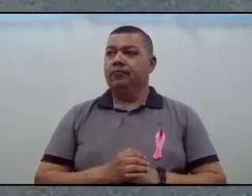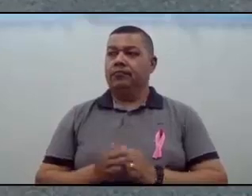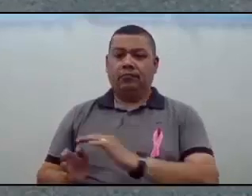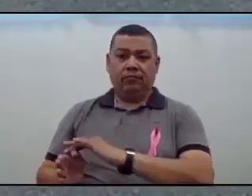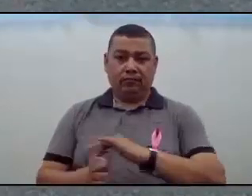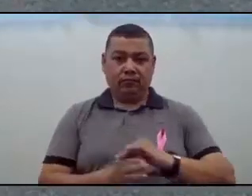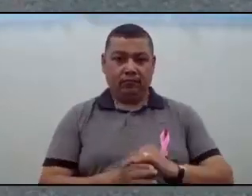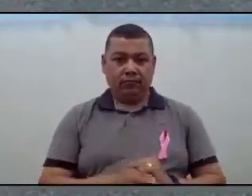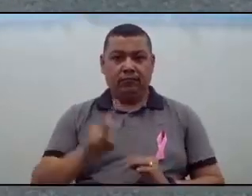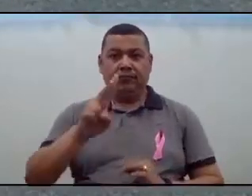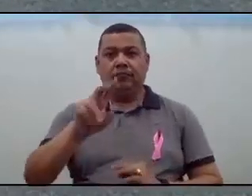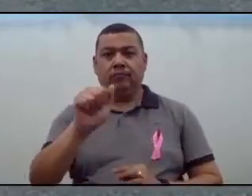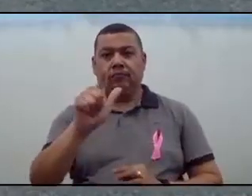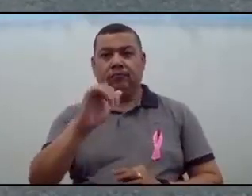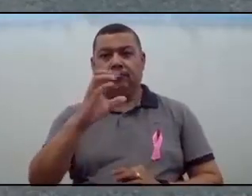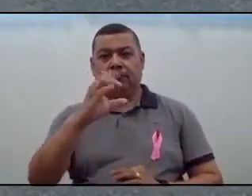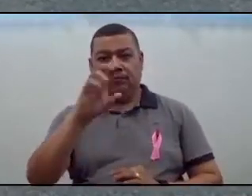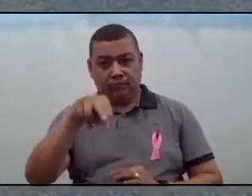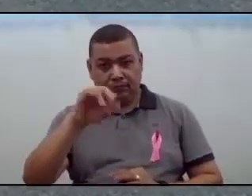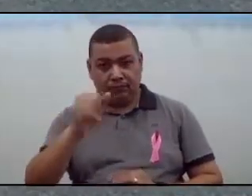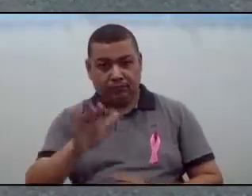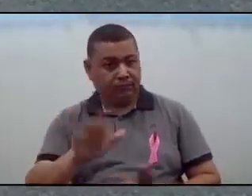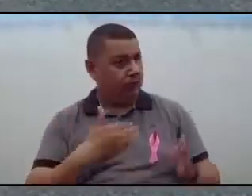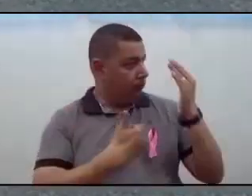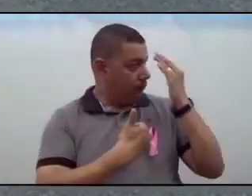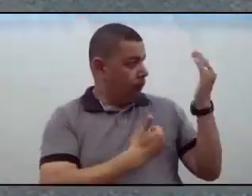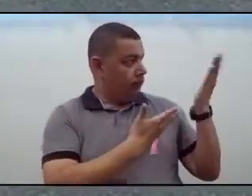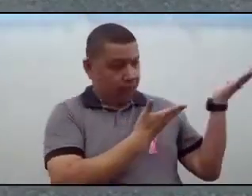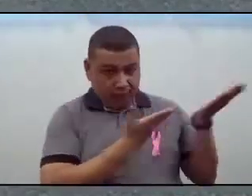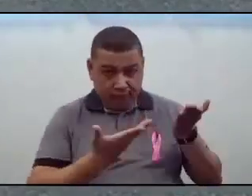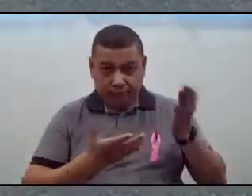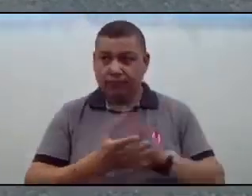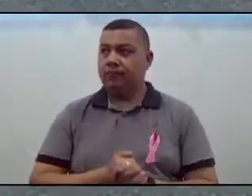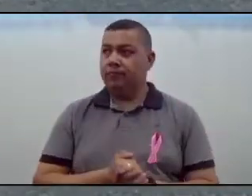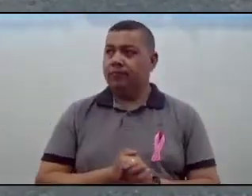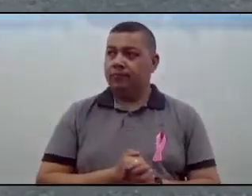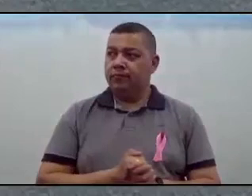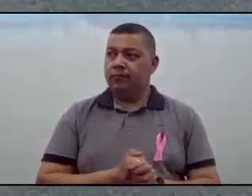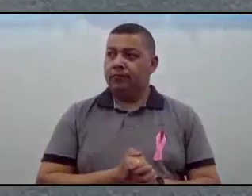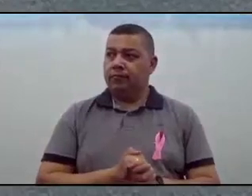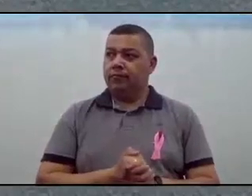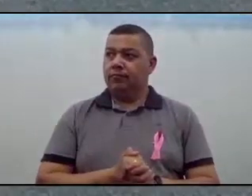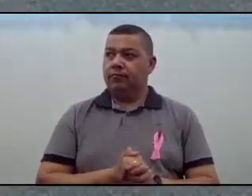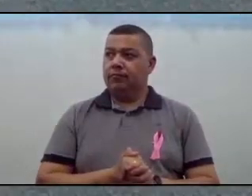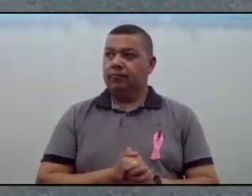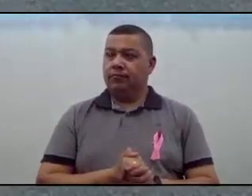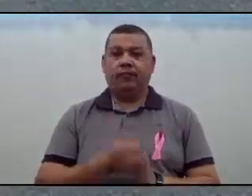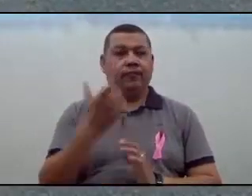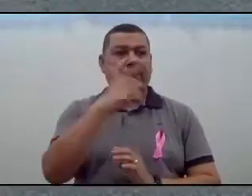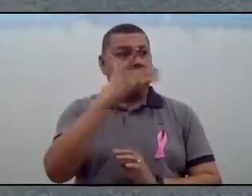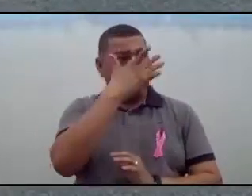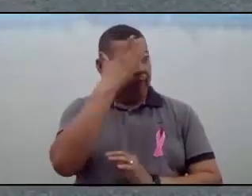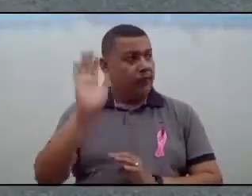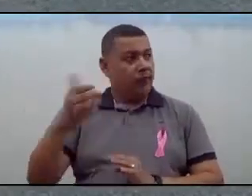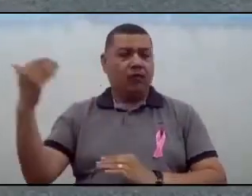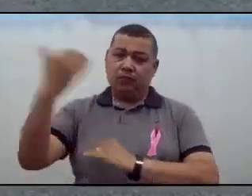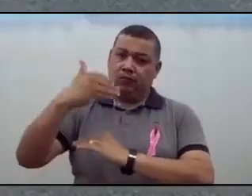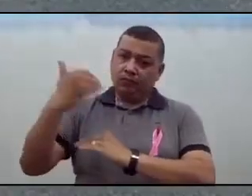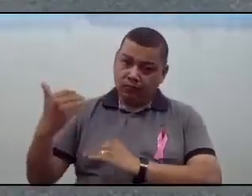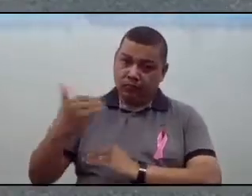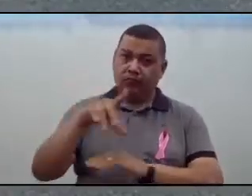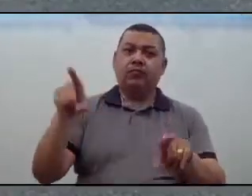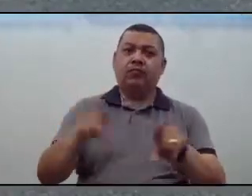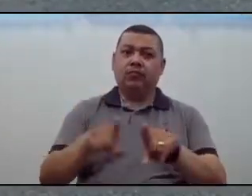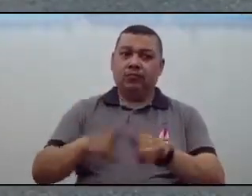Então, Valcimar, obrigado aí, parabéns aí por você estar aqui desde o início. Outras pessoas estiveram também, outros pais